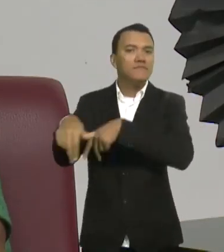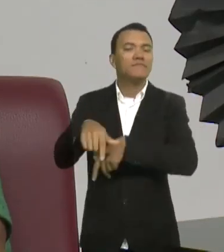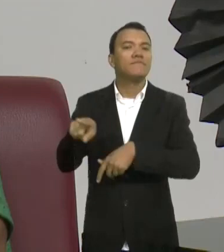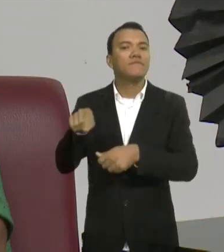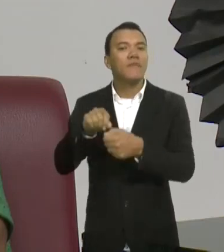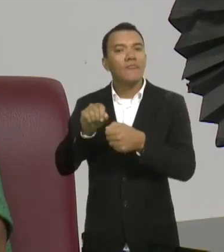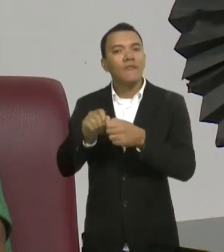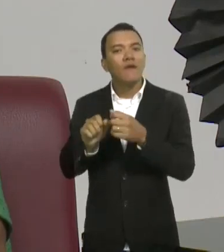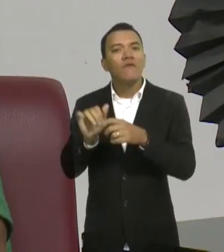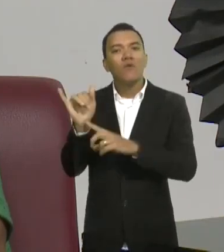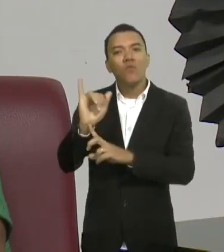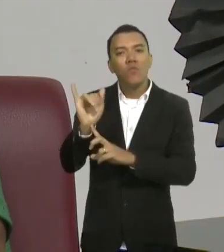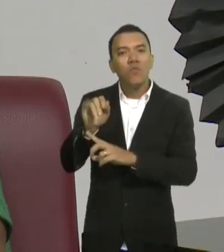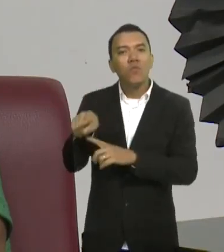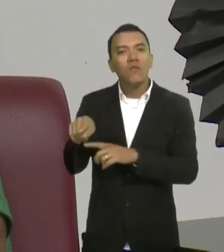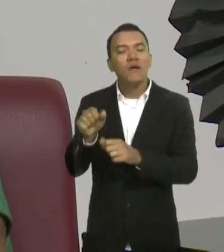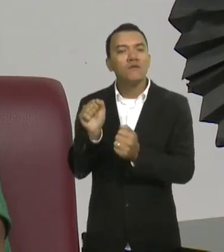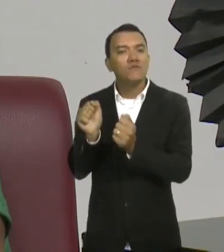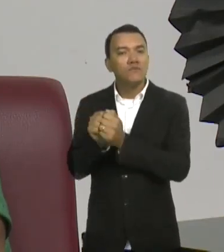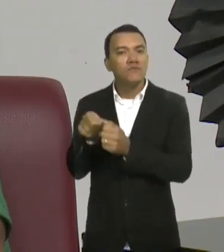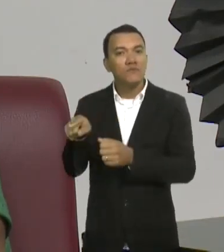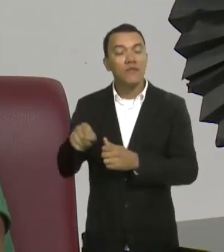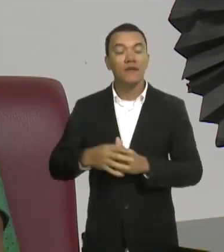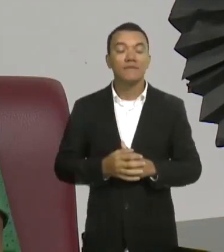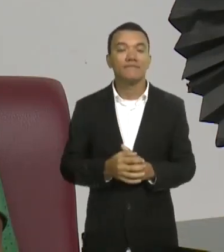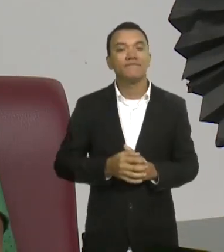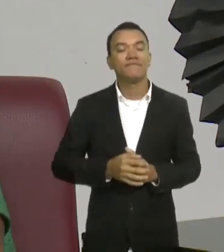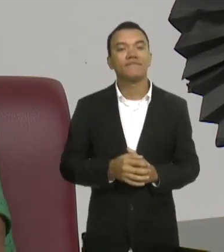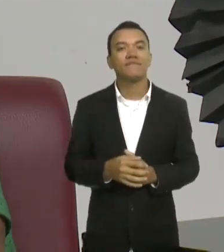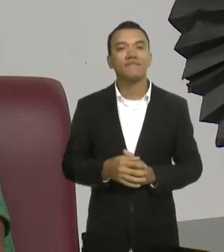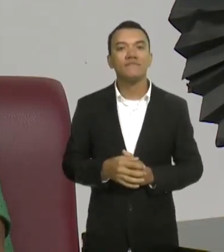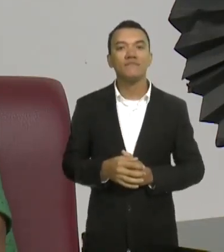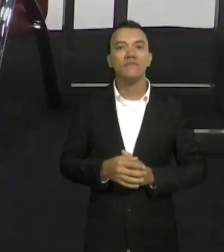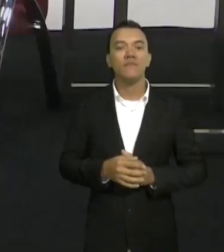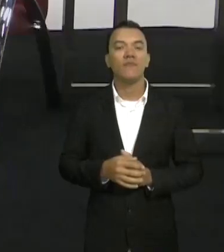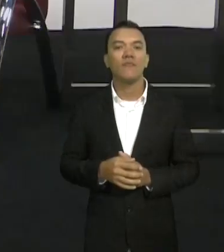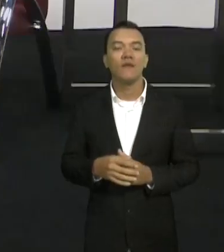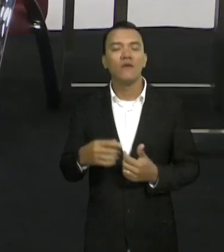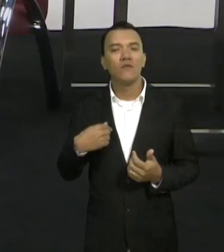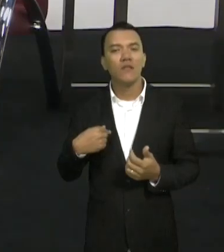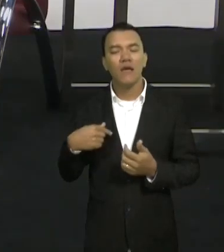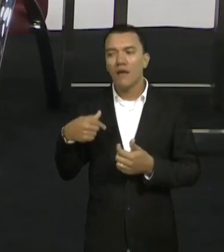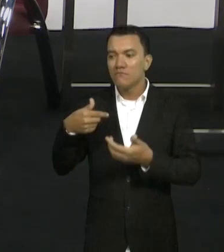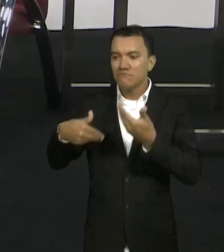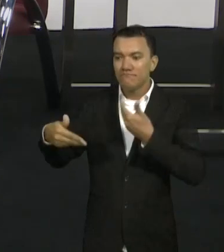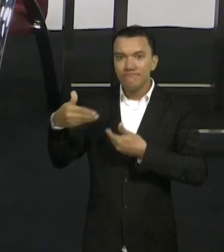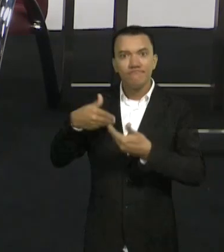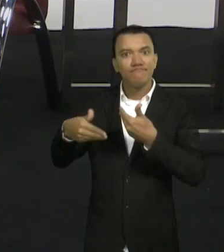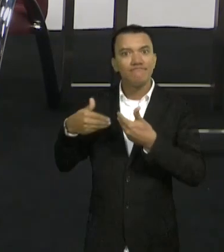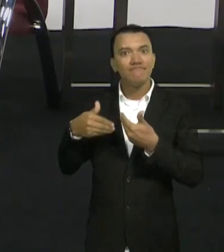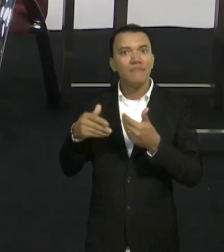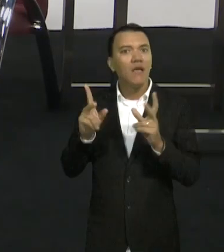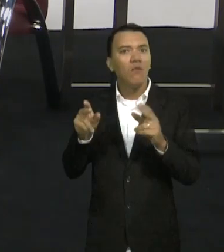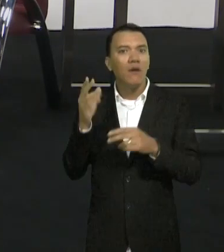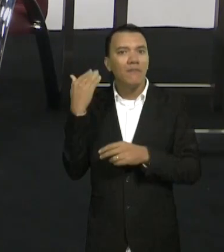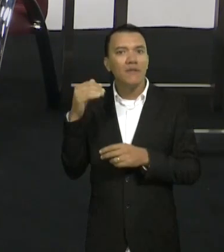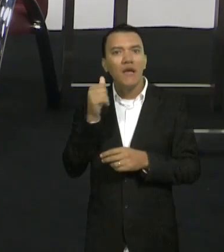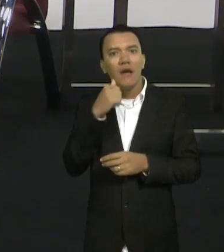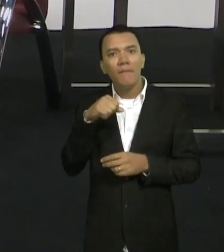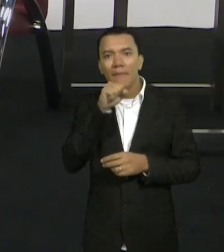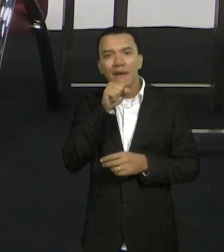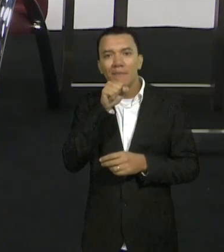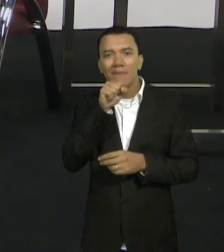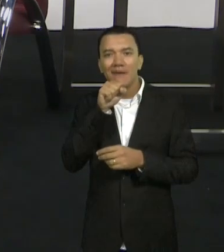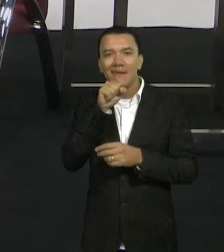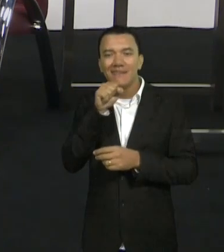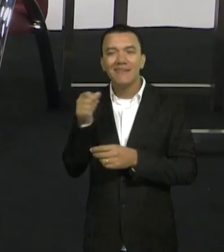fazem o boi, as pessoas que estão lá conosco, eles têm um carinho tão grande por mim, o carinho que eles tinham pela minha mãe foi transferido